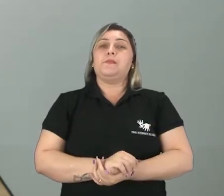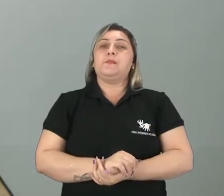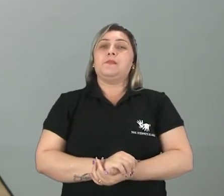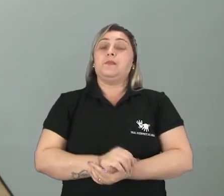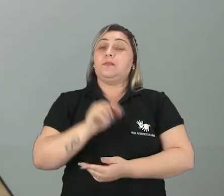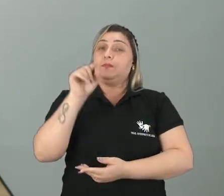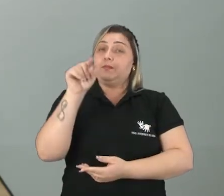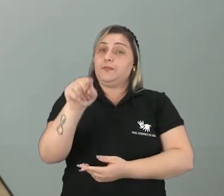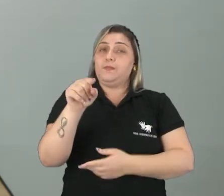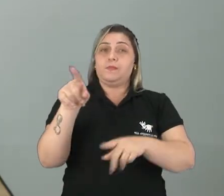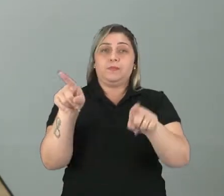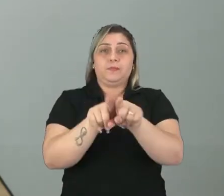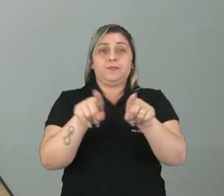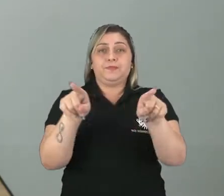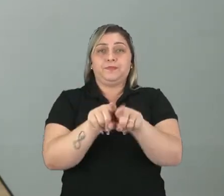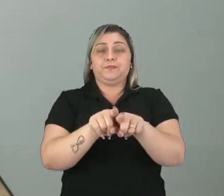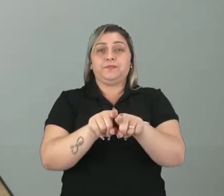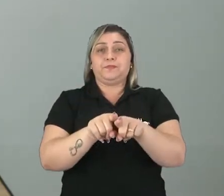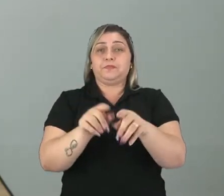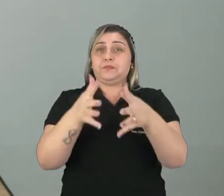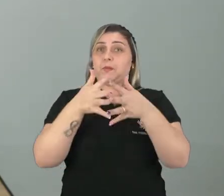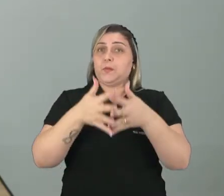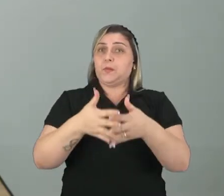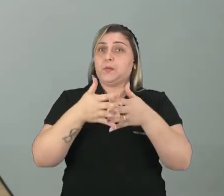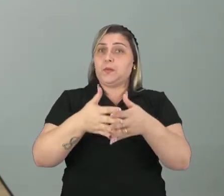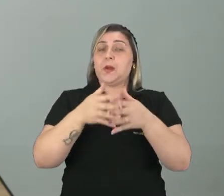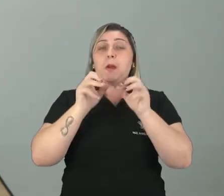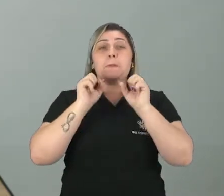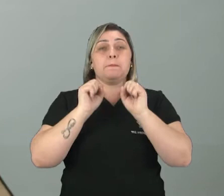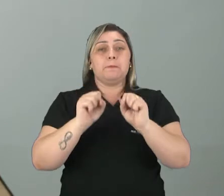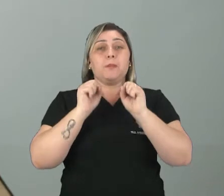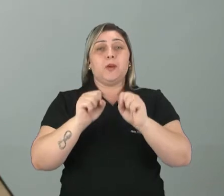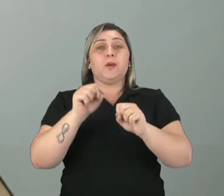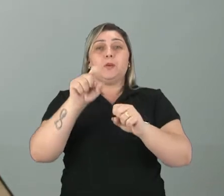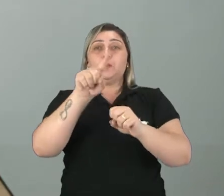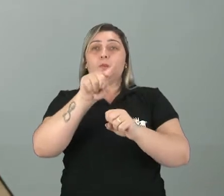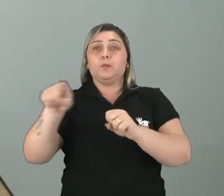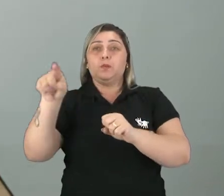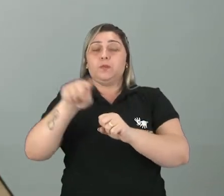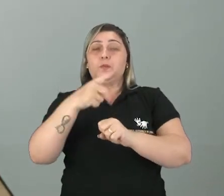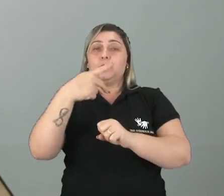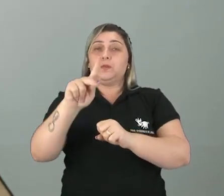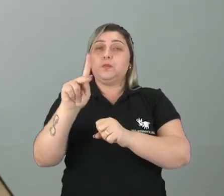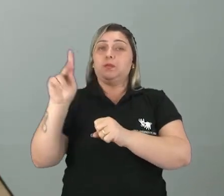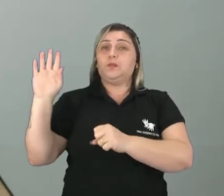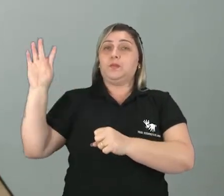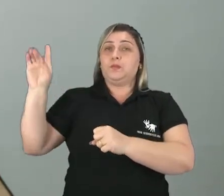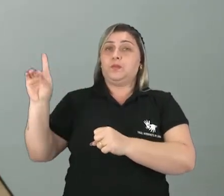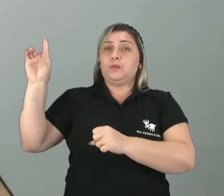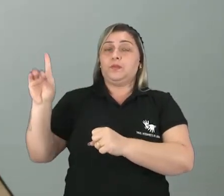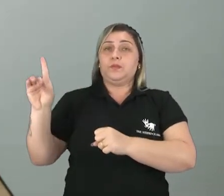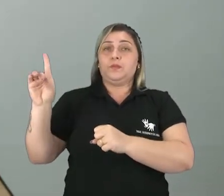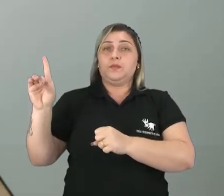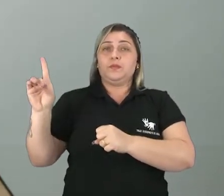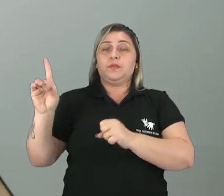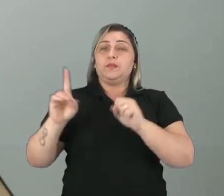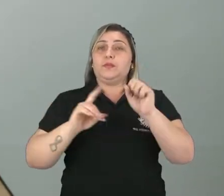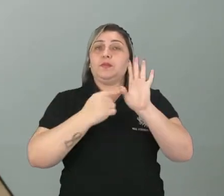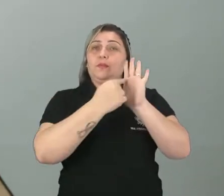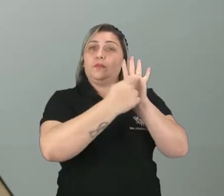esquerda você também para não se confundir Você pode marcar um x na sua mão direita e um